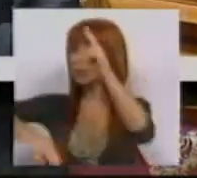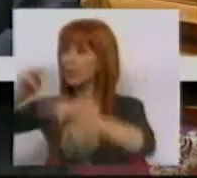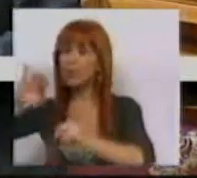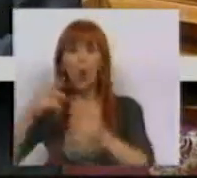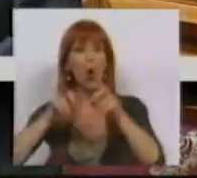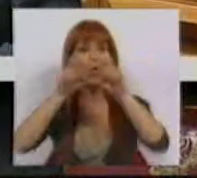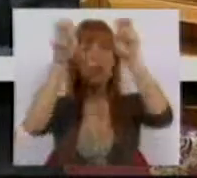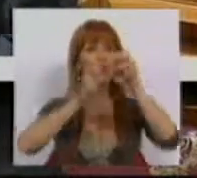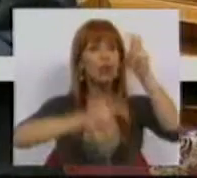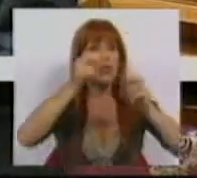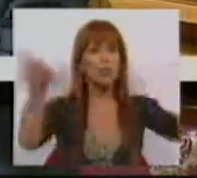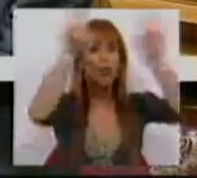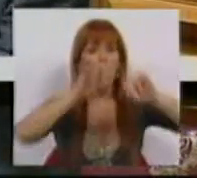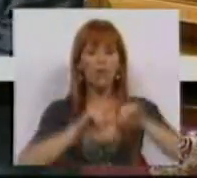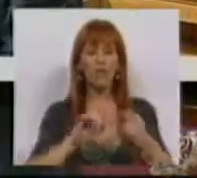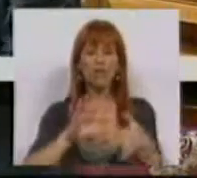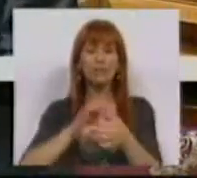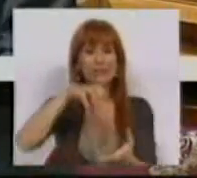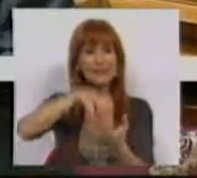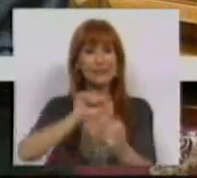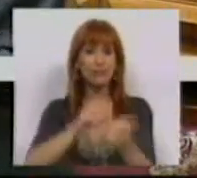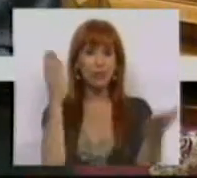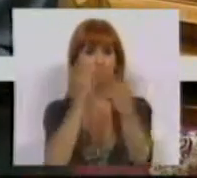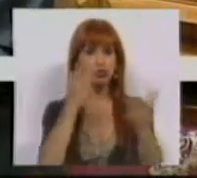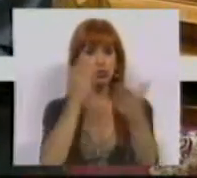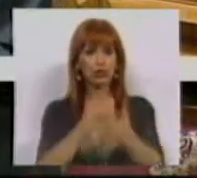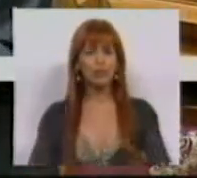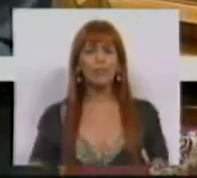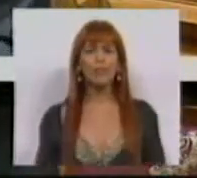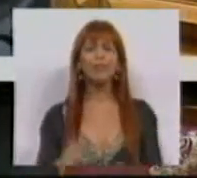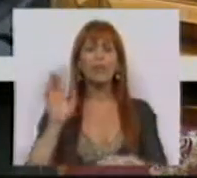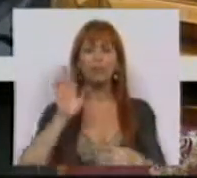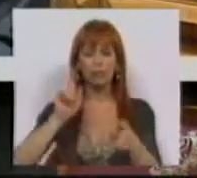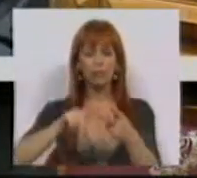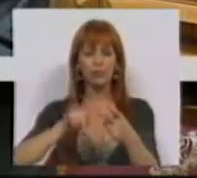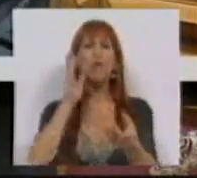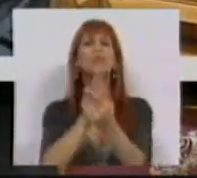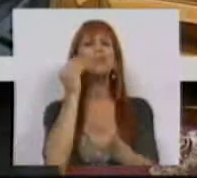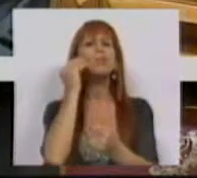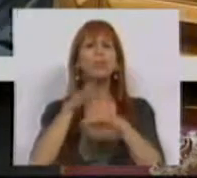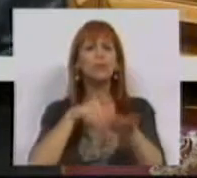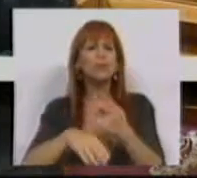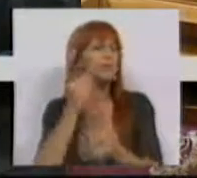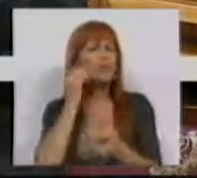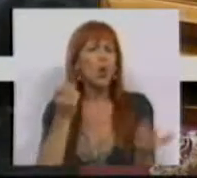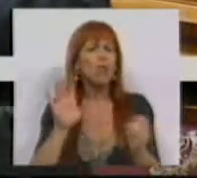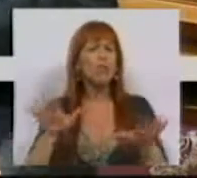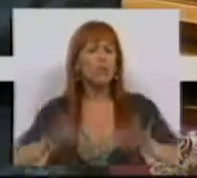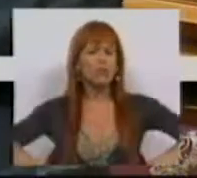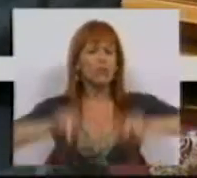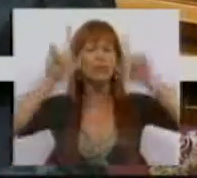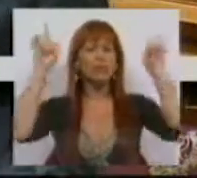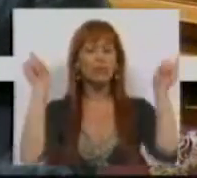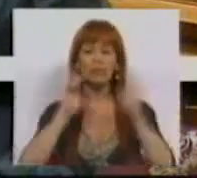de requalificação de equipamentos educativos? Quanto ao processo, como é que é possível